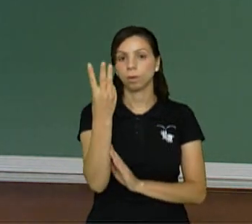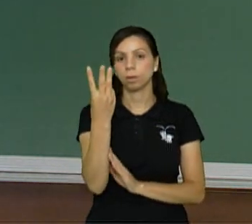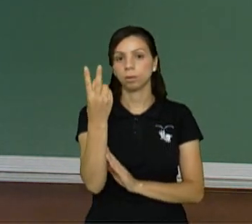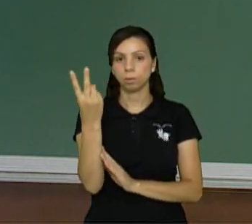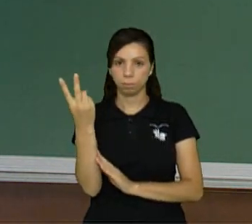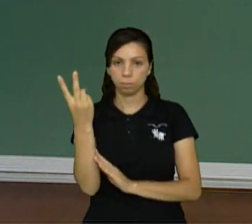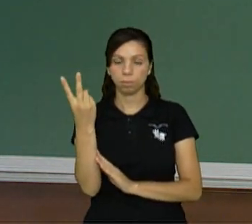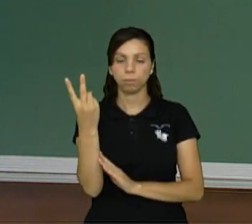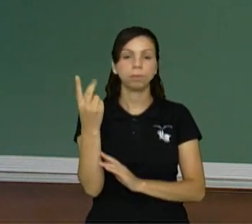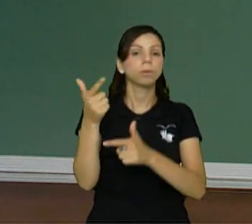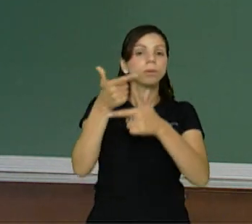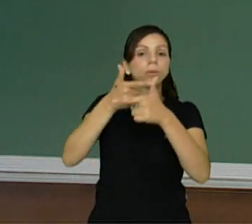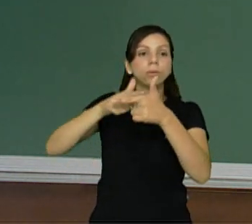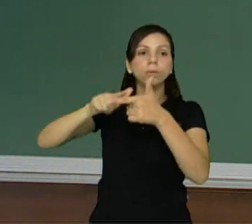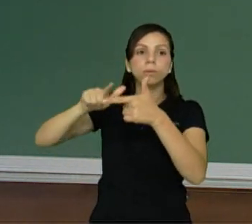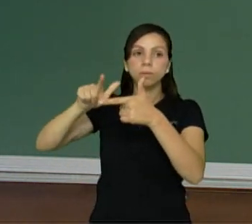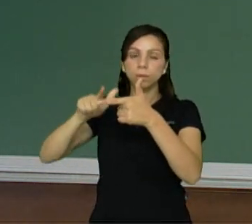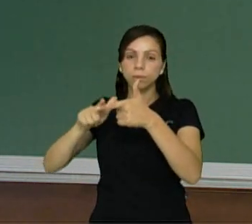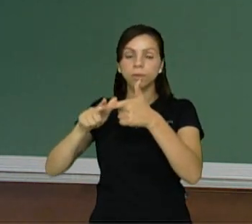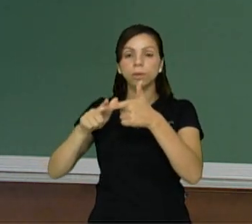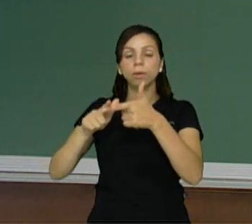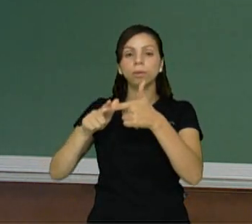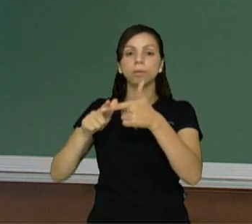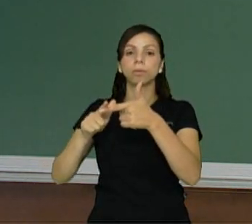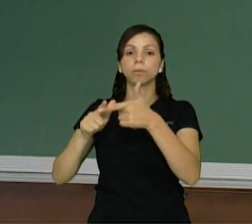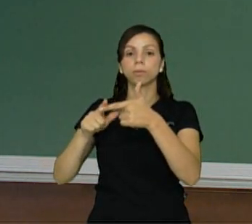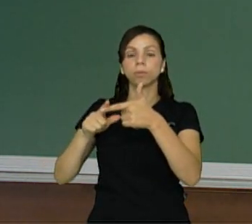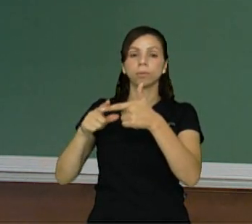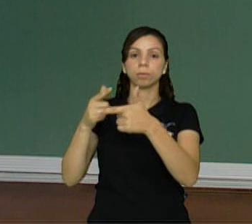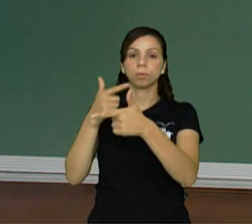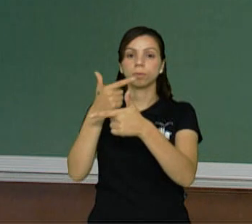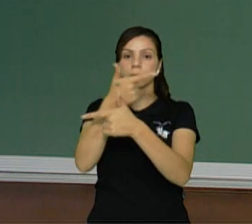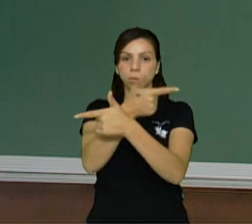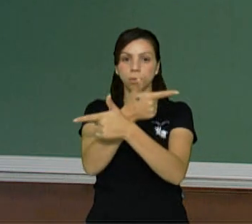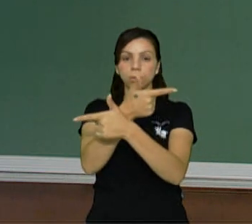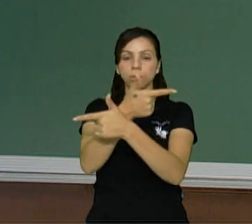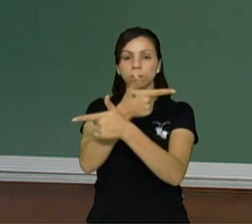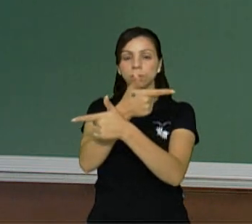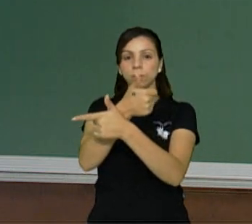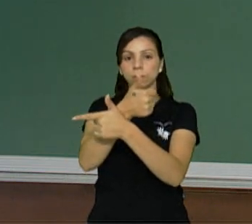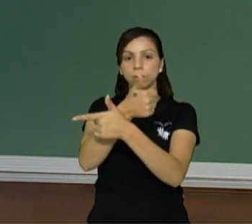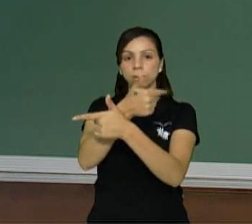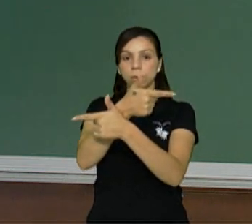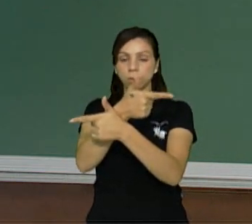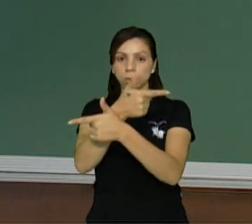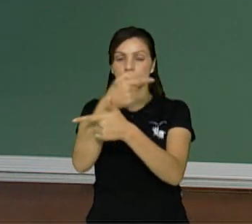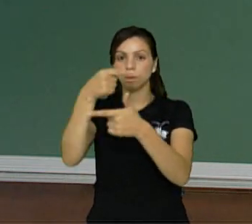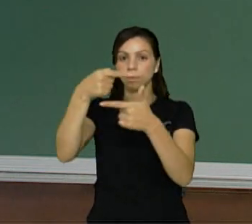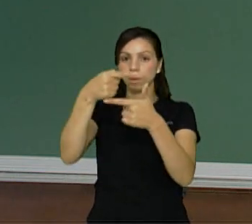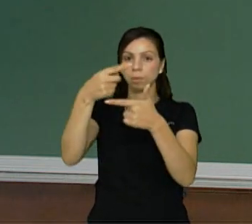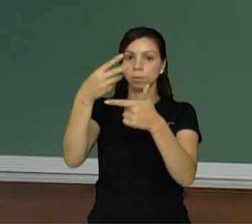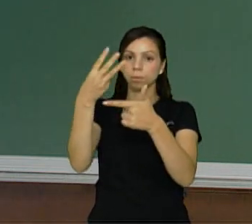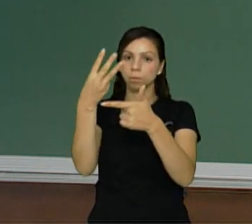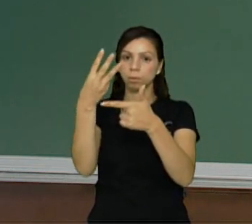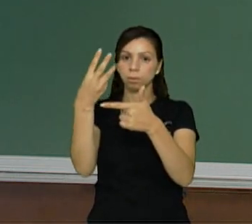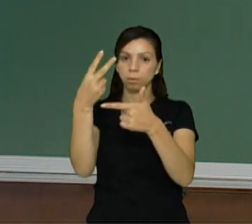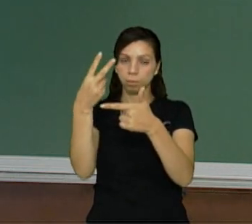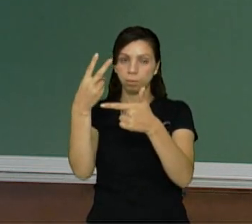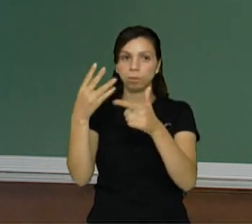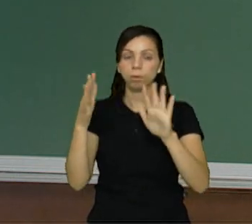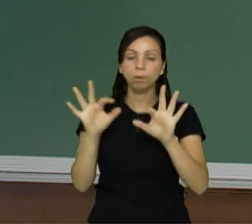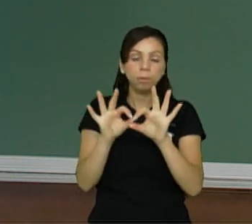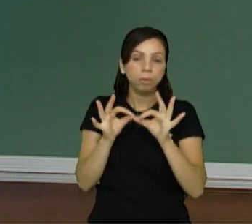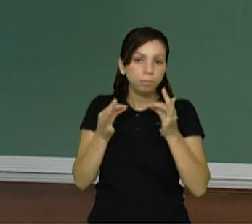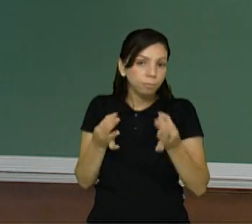32, dividido pela temperatura de cima menos a de baixo, 212 menos 32. Pessoal, e aí você simplifica,